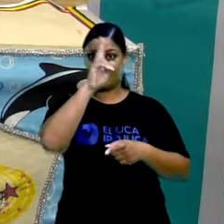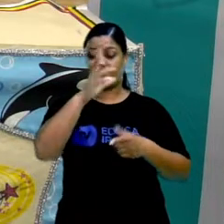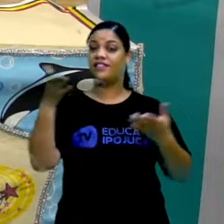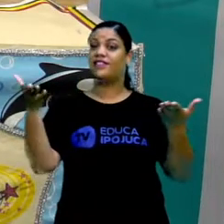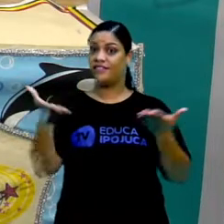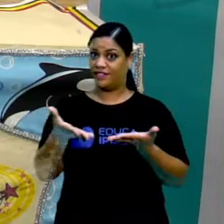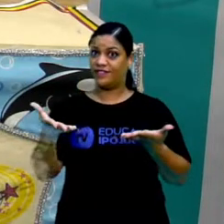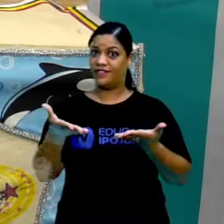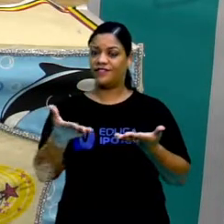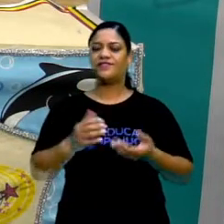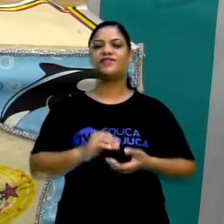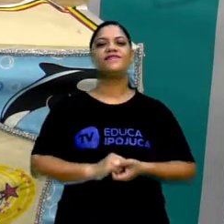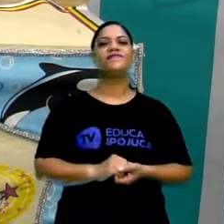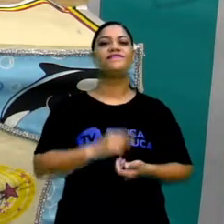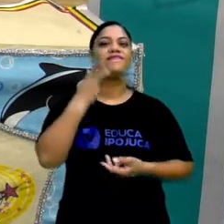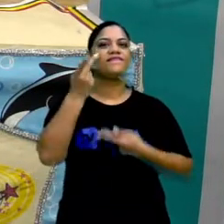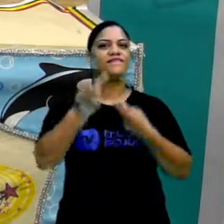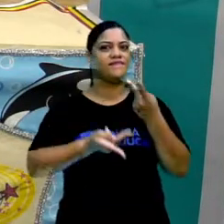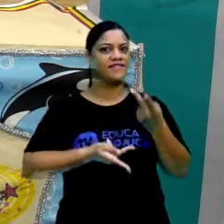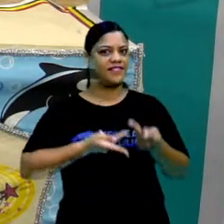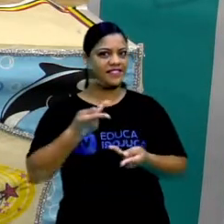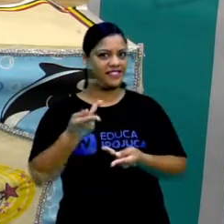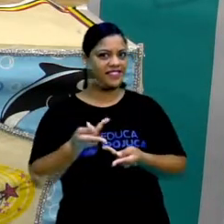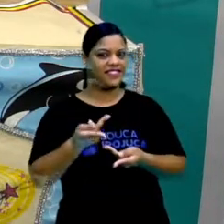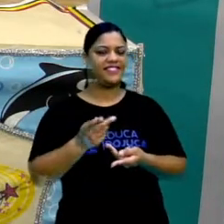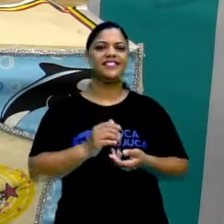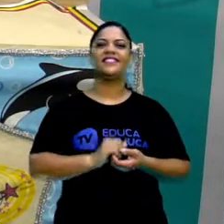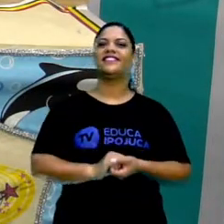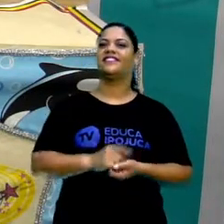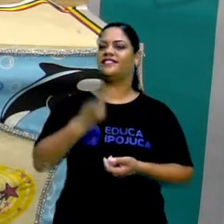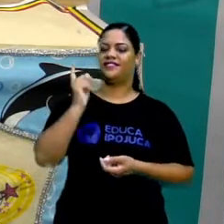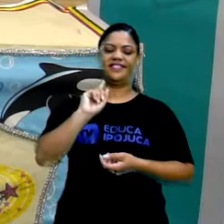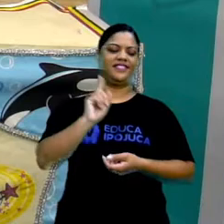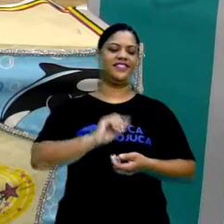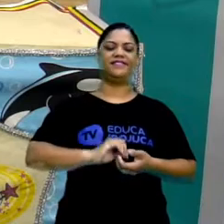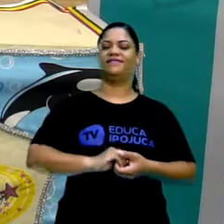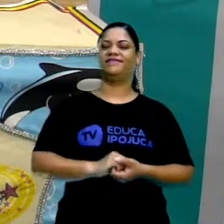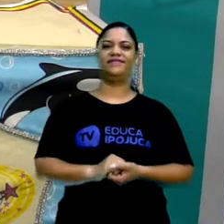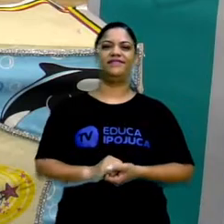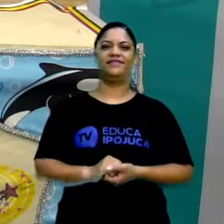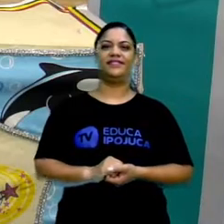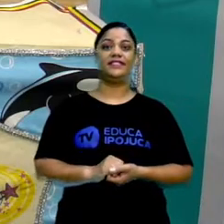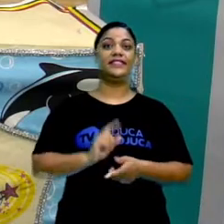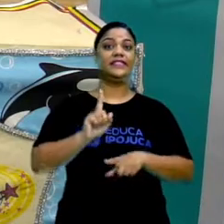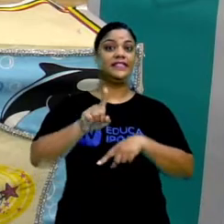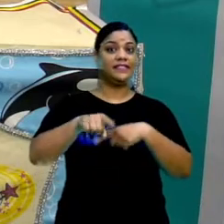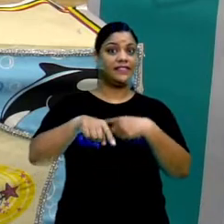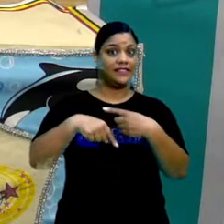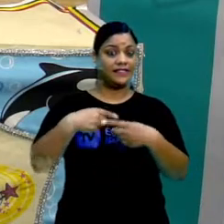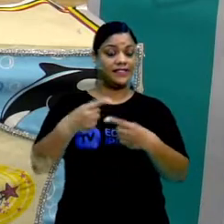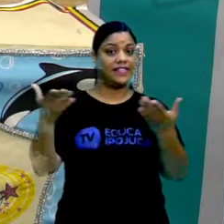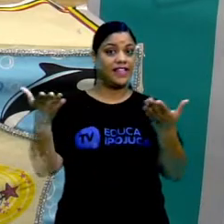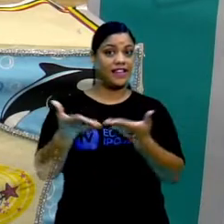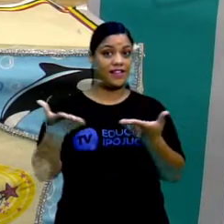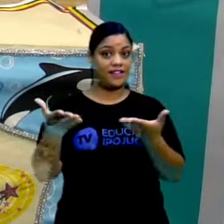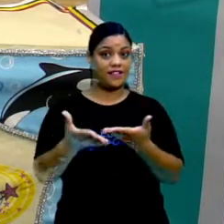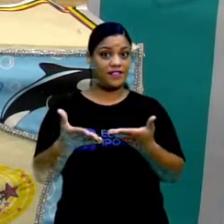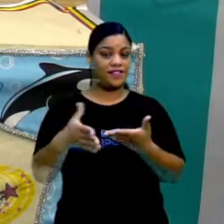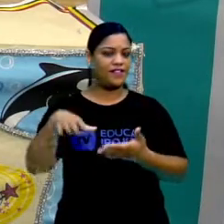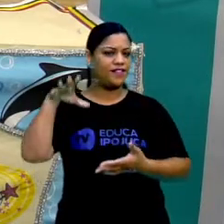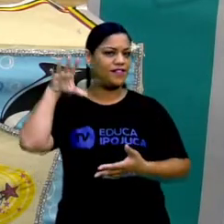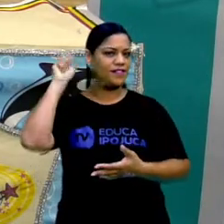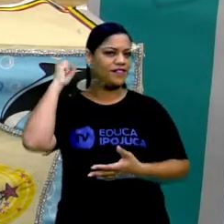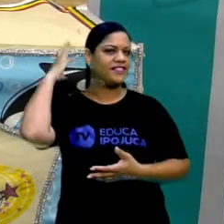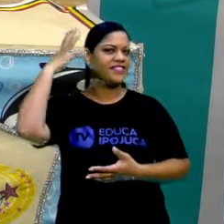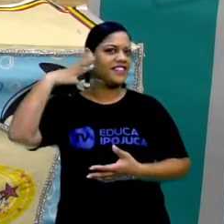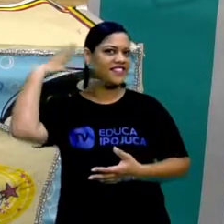de hoje vai falar... Ah, não vou te contar, não! Tá bom! Depois, porque agora nós vamos ouvir